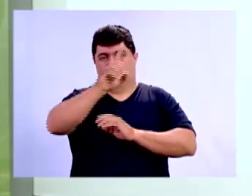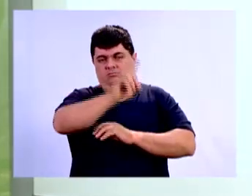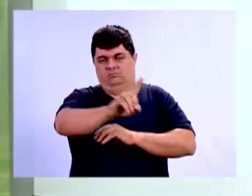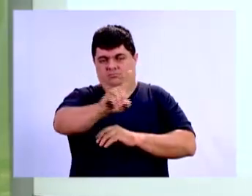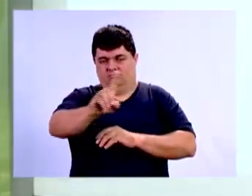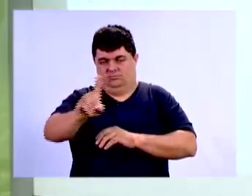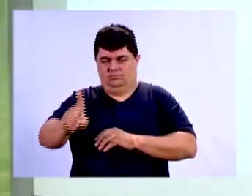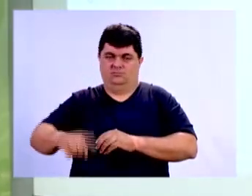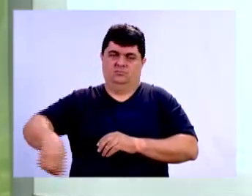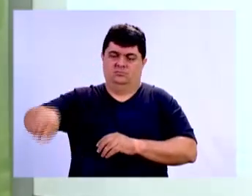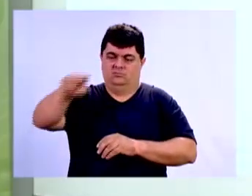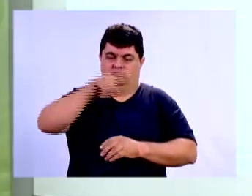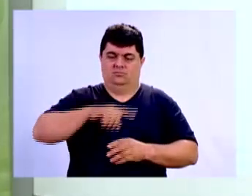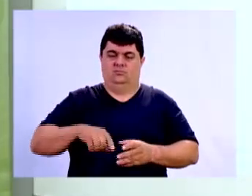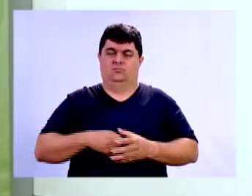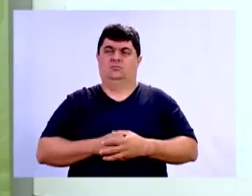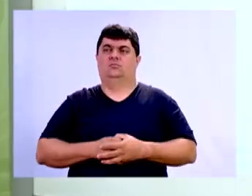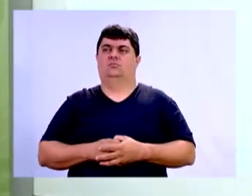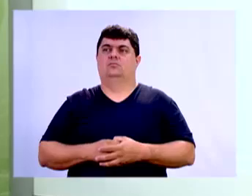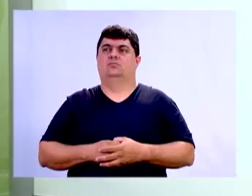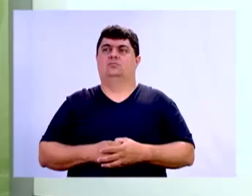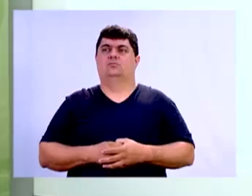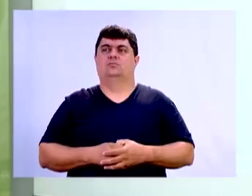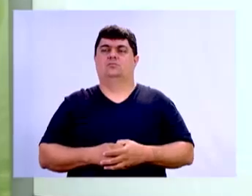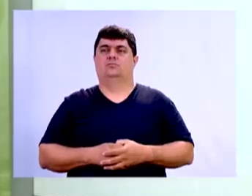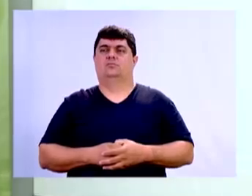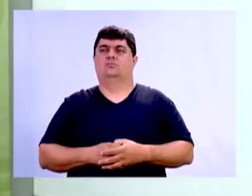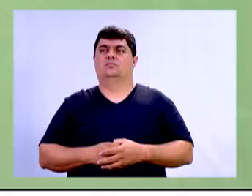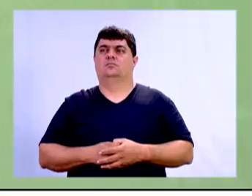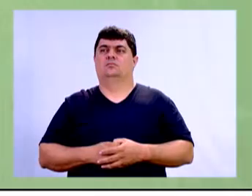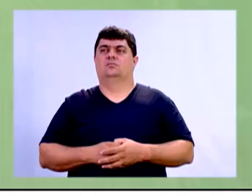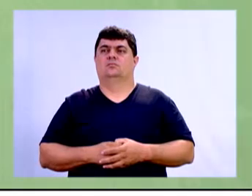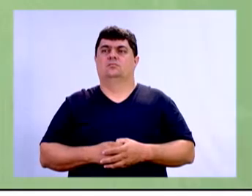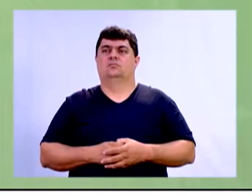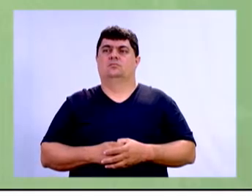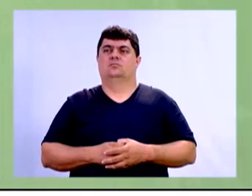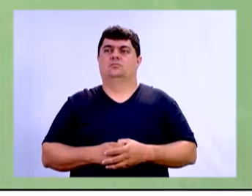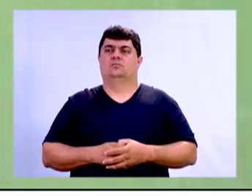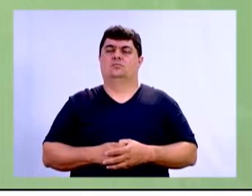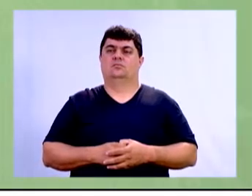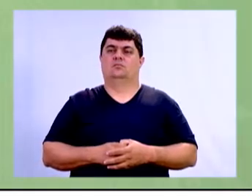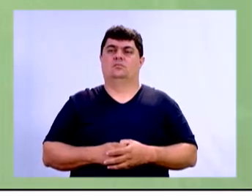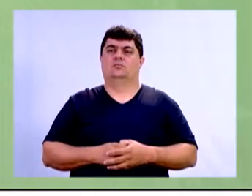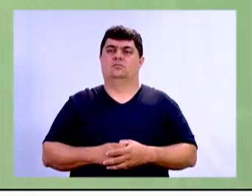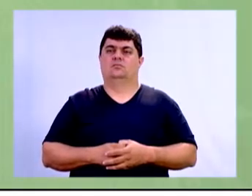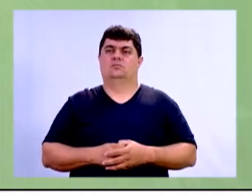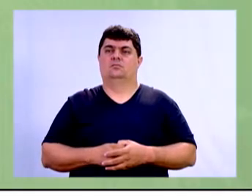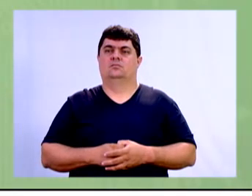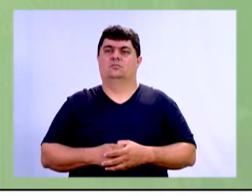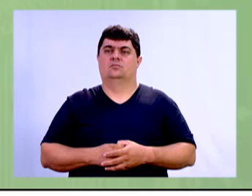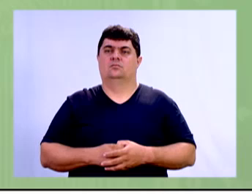regar esse embrião para realmente florescer são vocês, né, gente? Bem, depois disso,